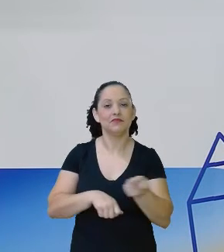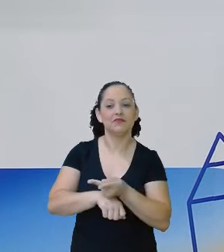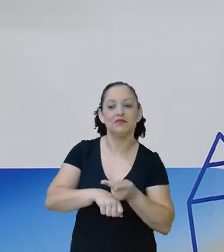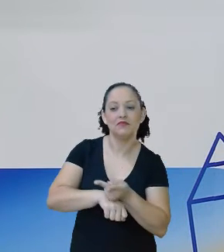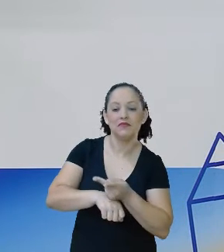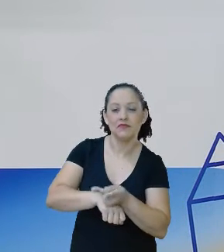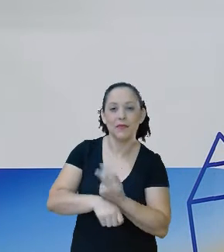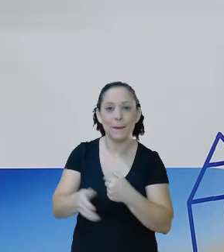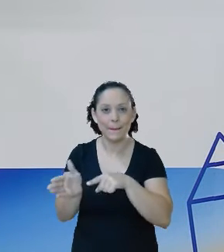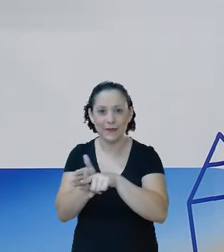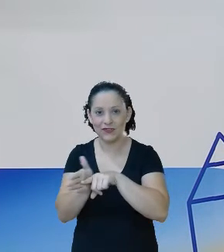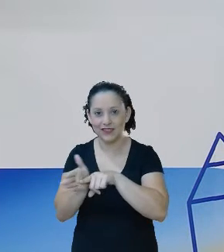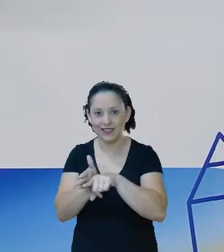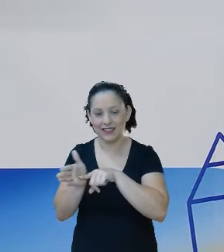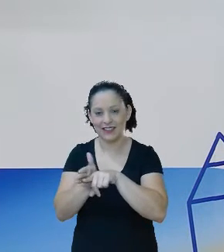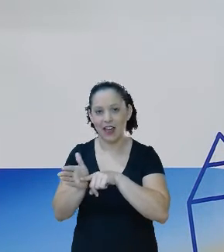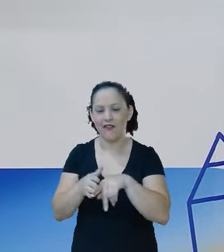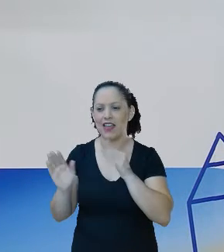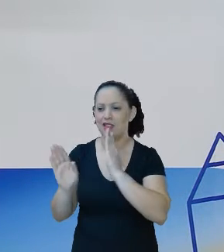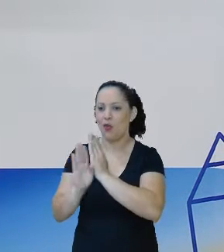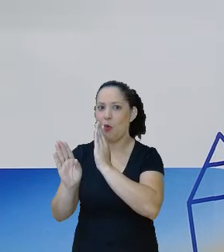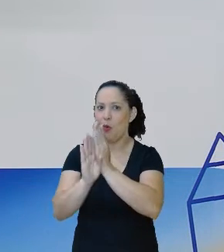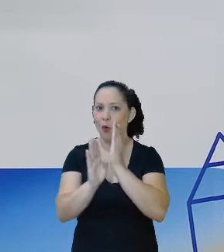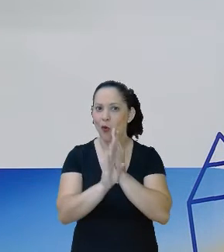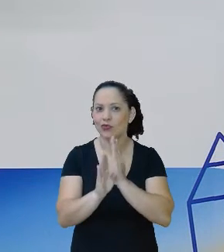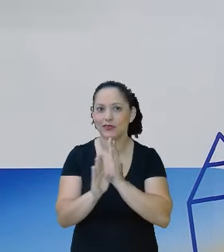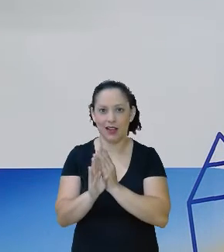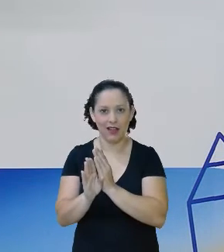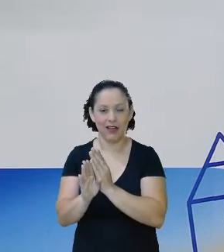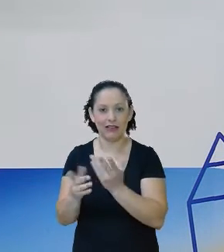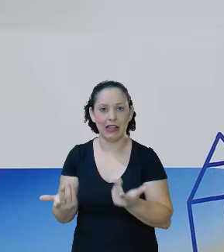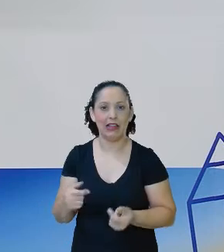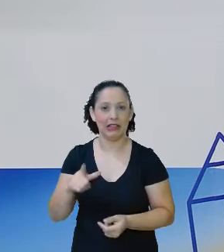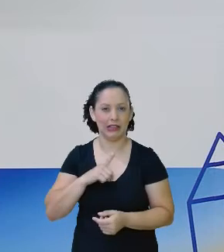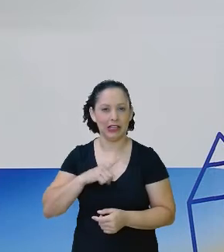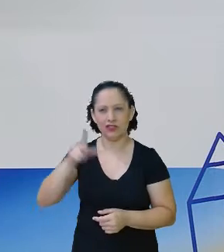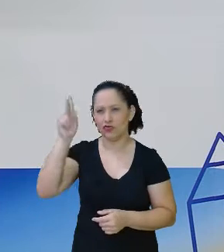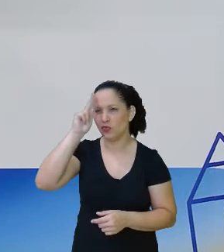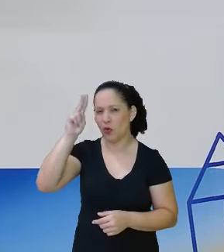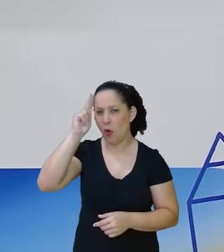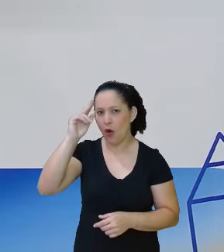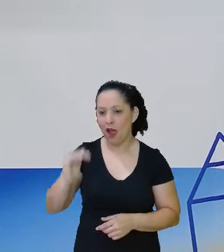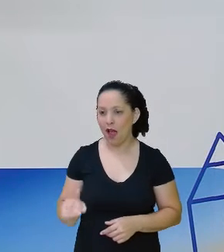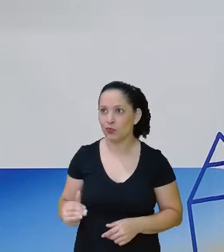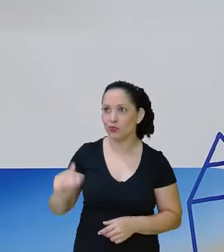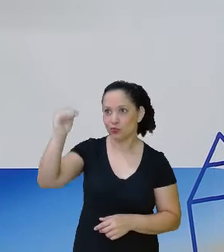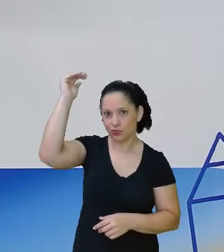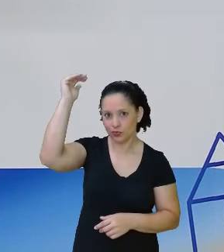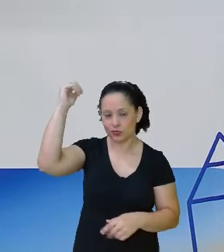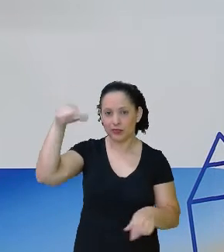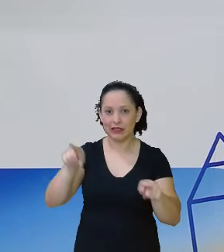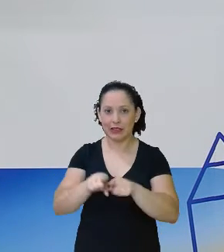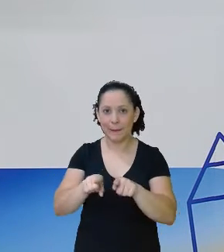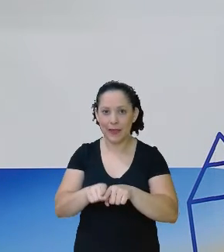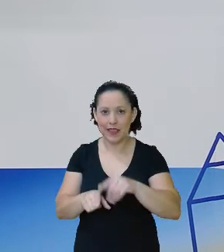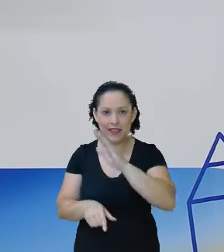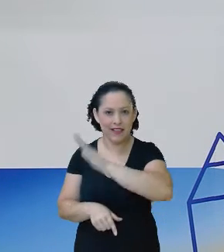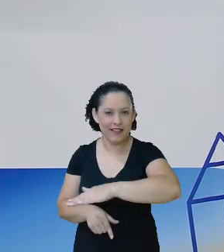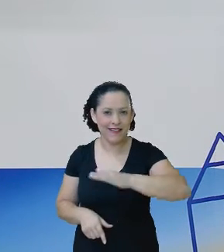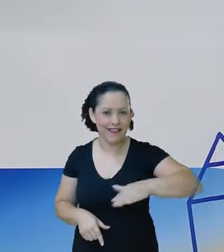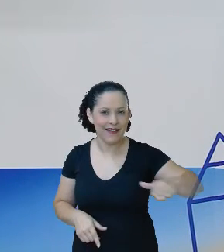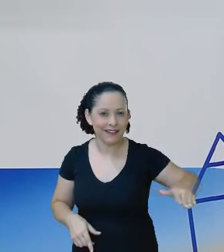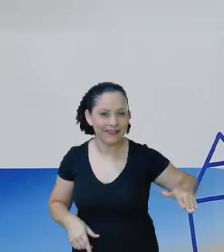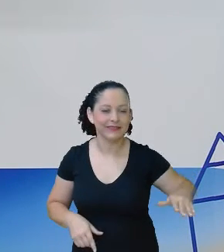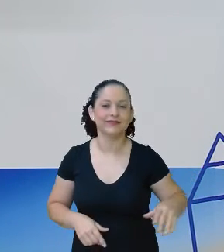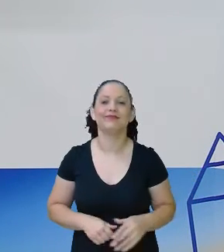conto, vocês vão encontrar mini conto de adulto e mini contos infantis. Então, lá na tua busca, coloca logo mini conto infantil, tá